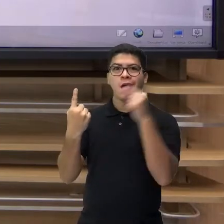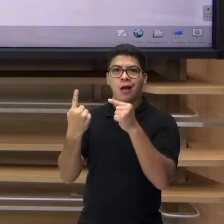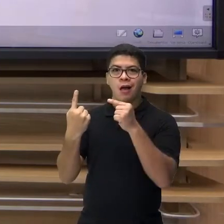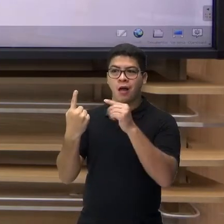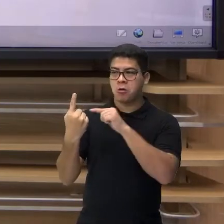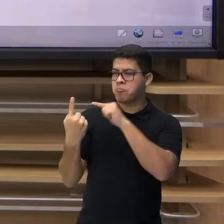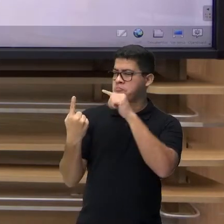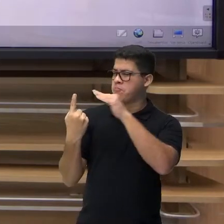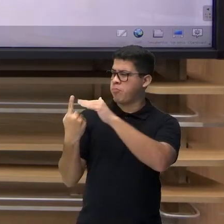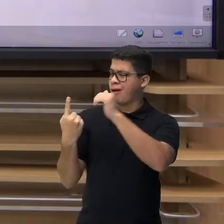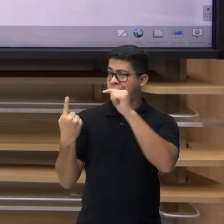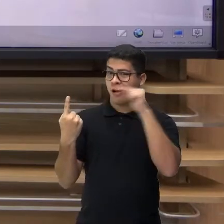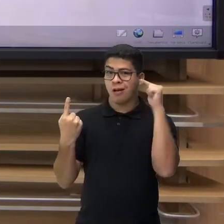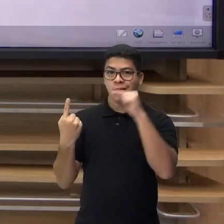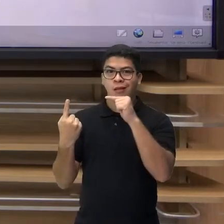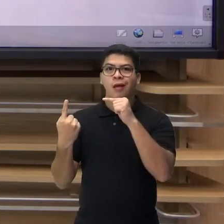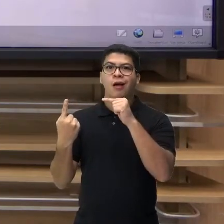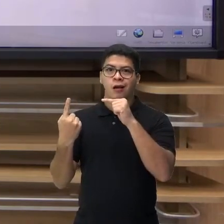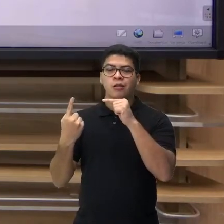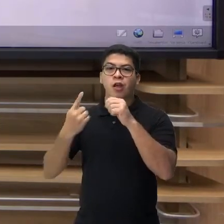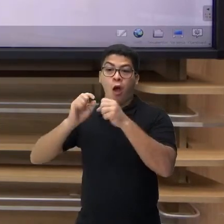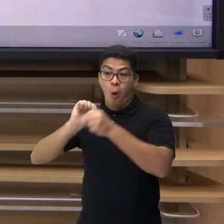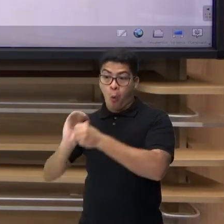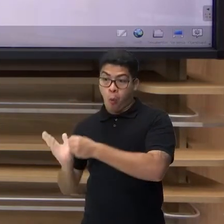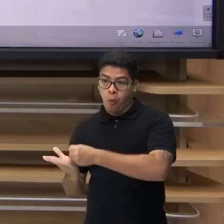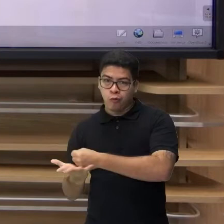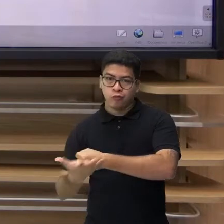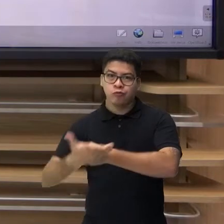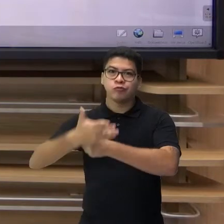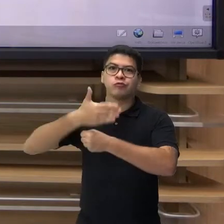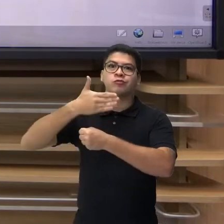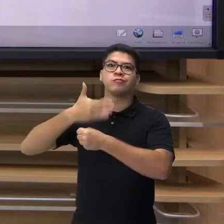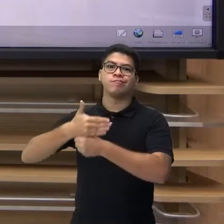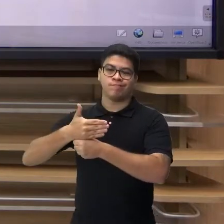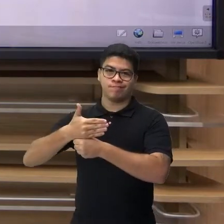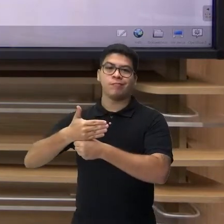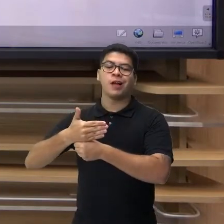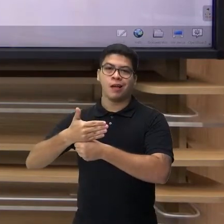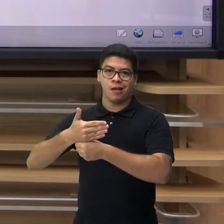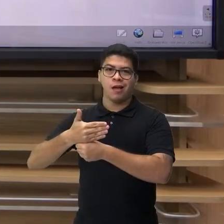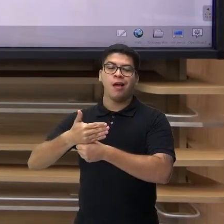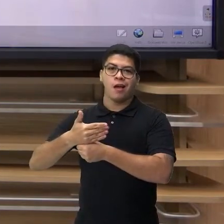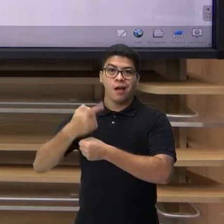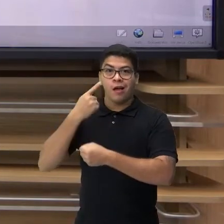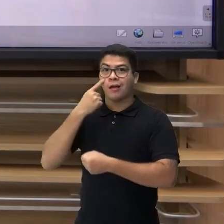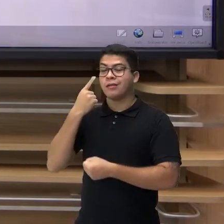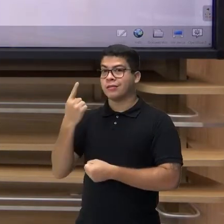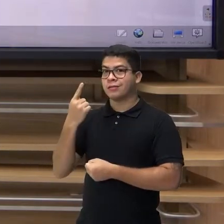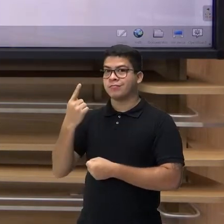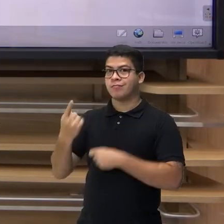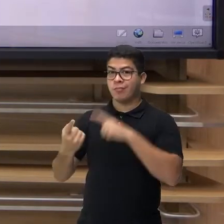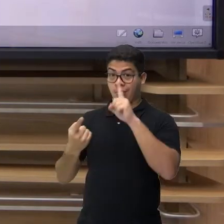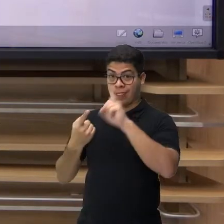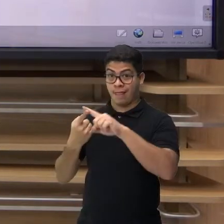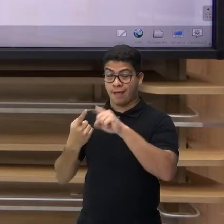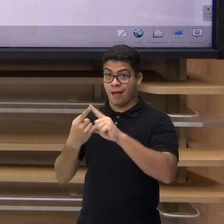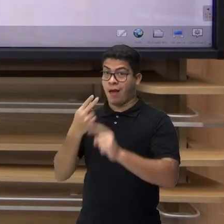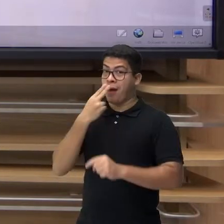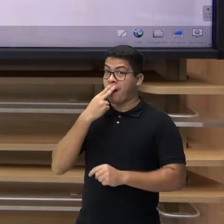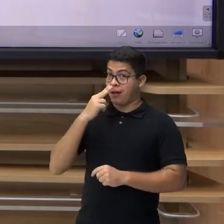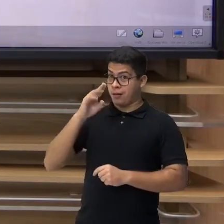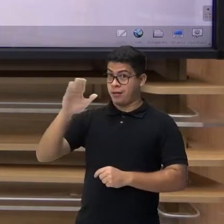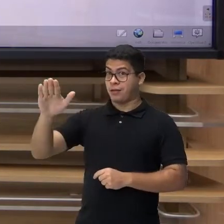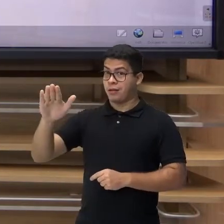da pátria, não é? Aquele nome forte que governava a nação. E aqui nós temos o exemplo de Hitler e